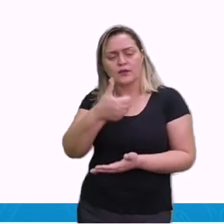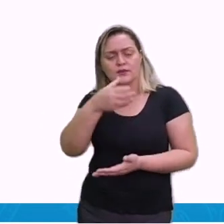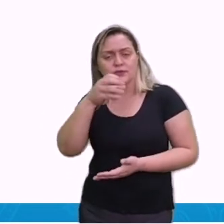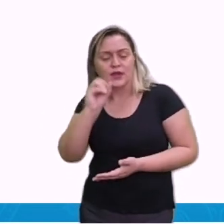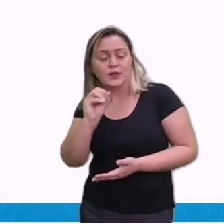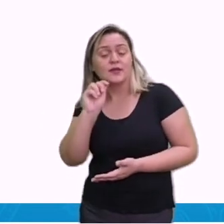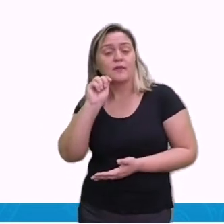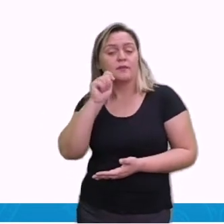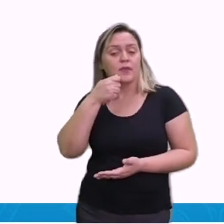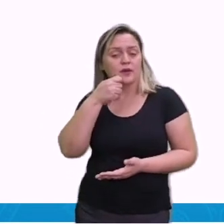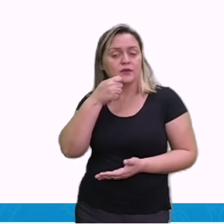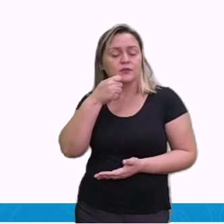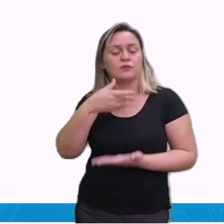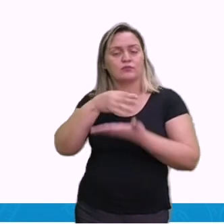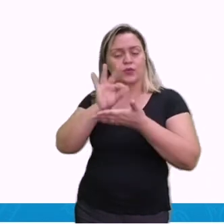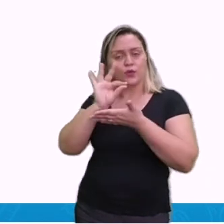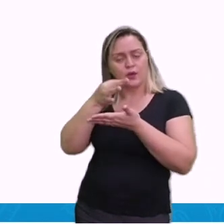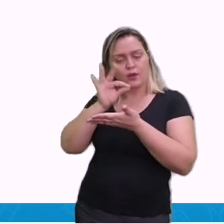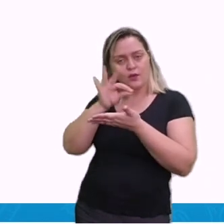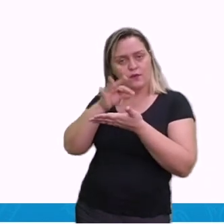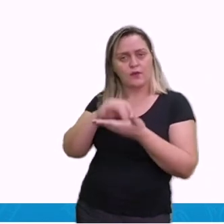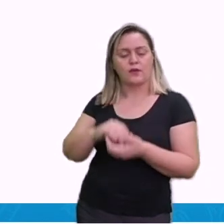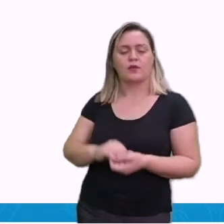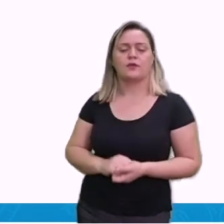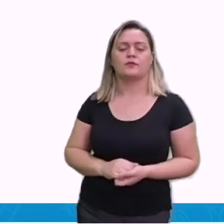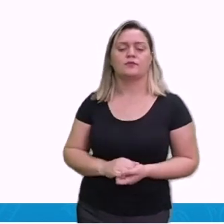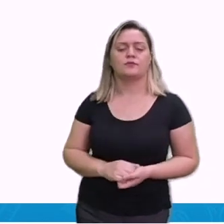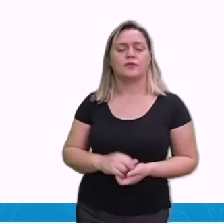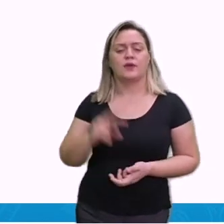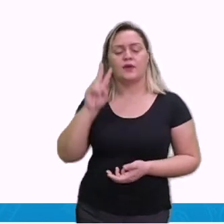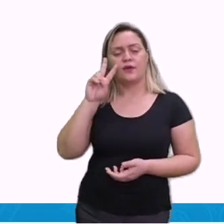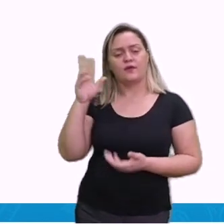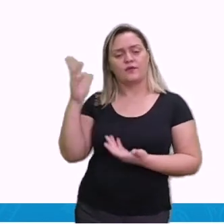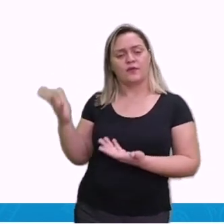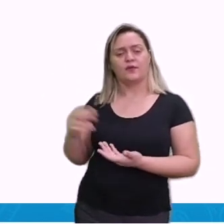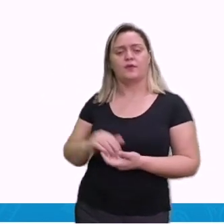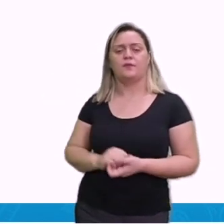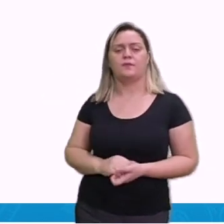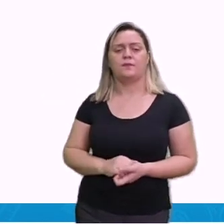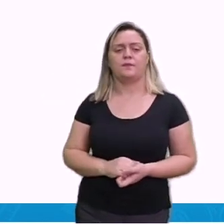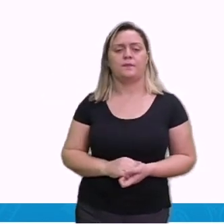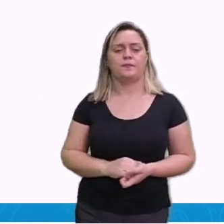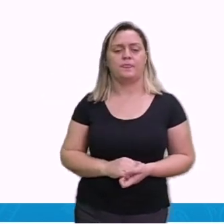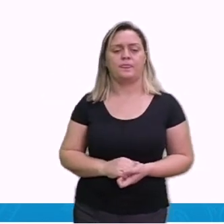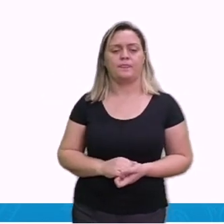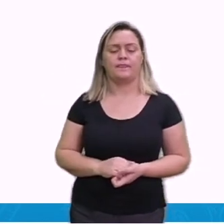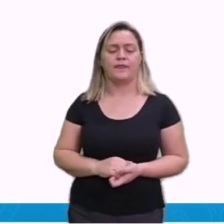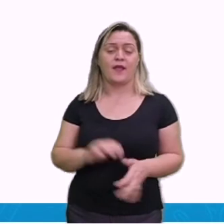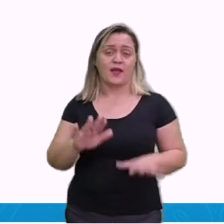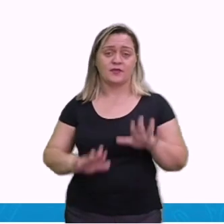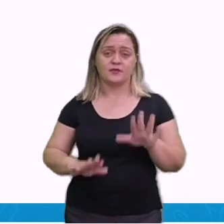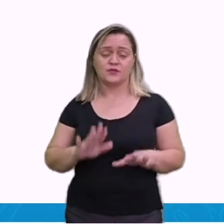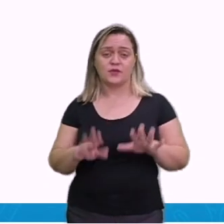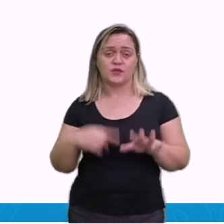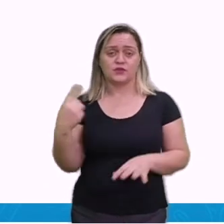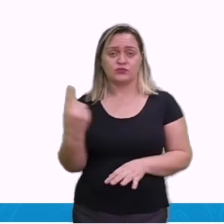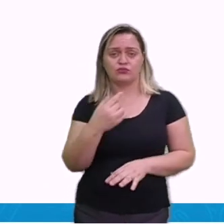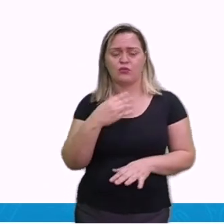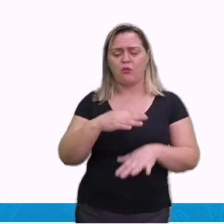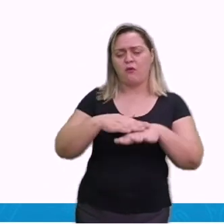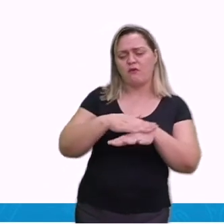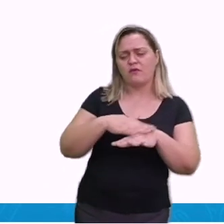pegue o lápis dentro do estojo. Agora, vamos falar dos pães. Hoje vou